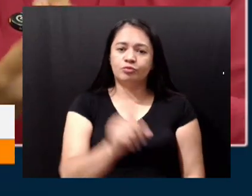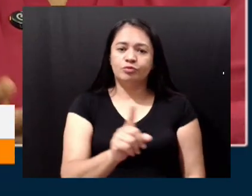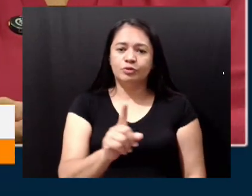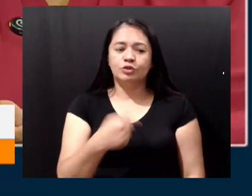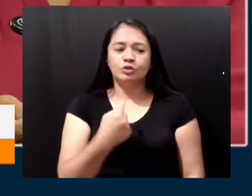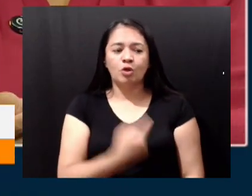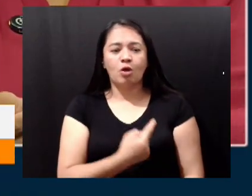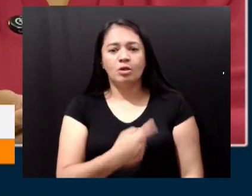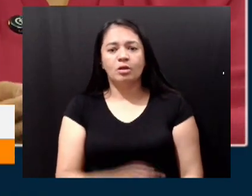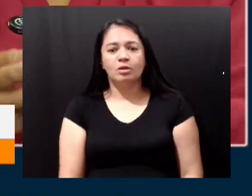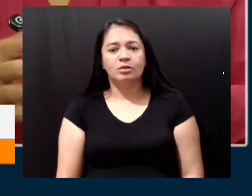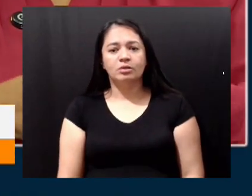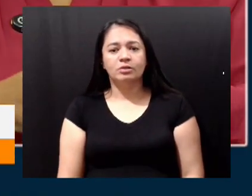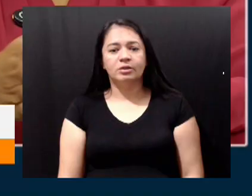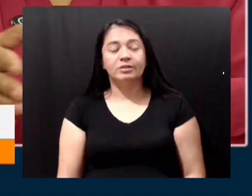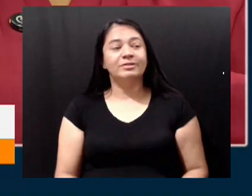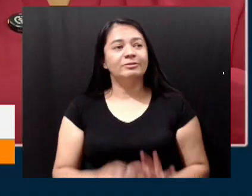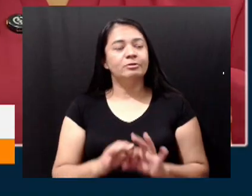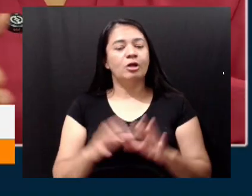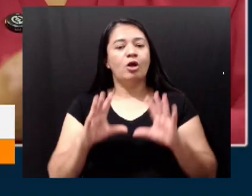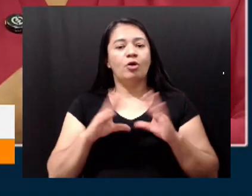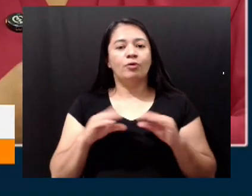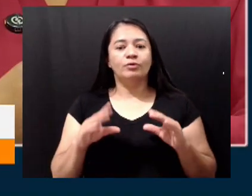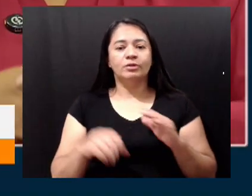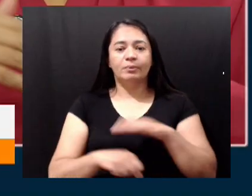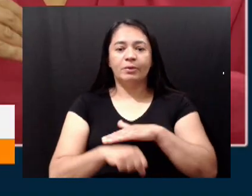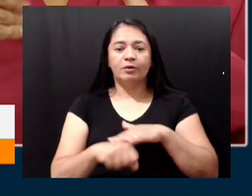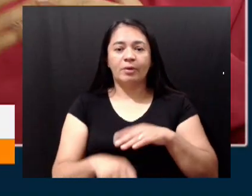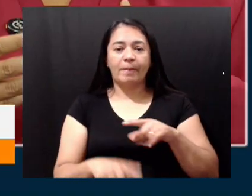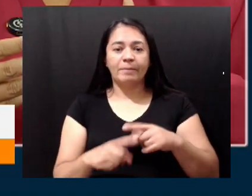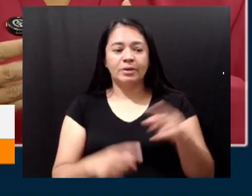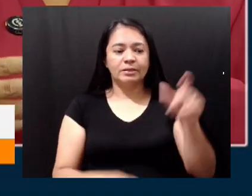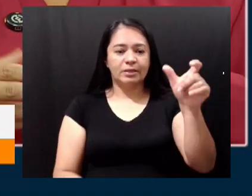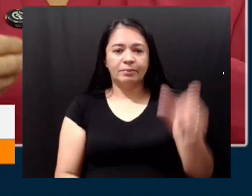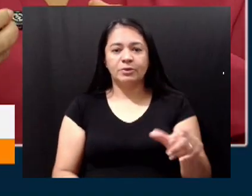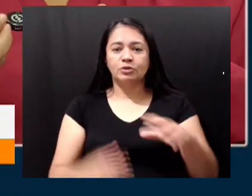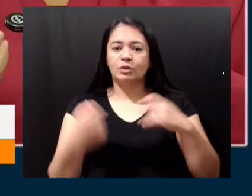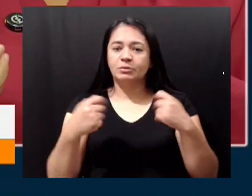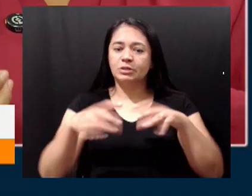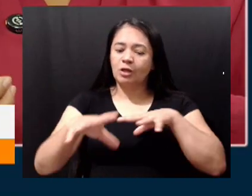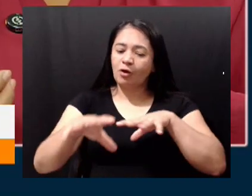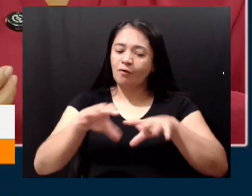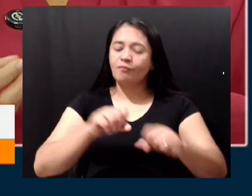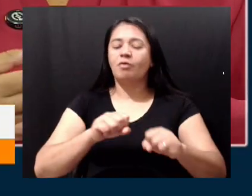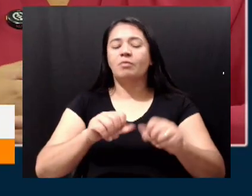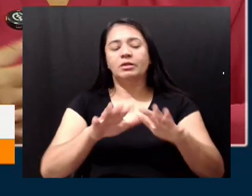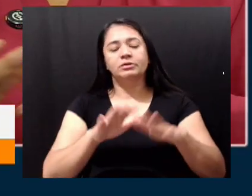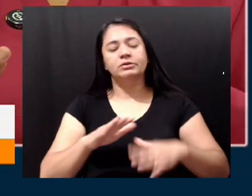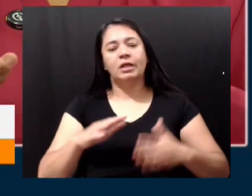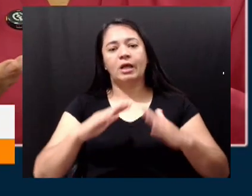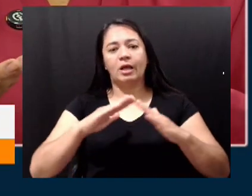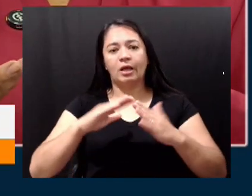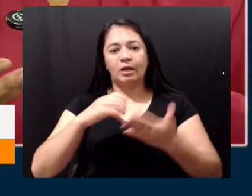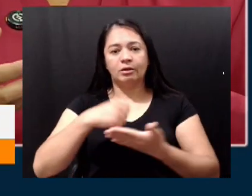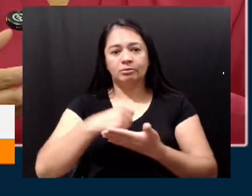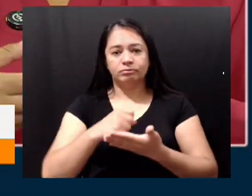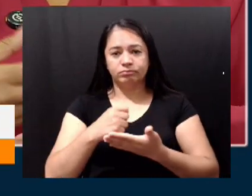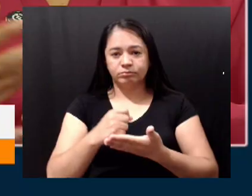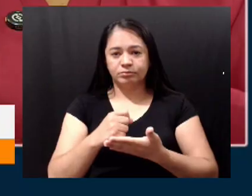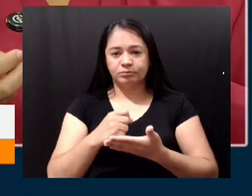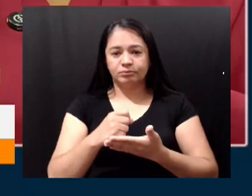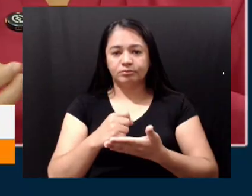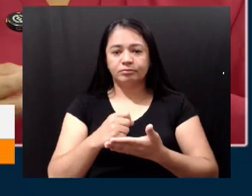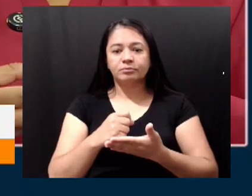fica à vontade para falar com ele, mas essa pessoa ela tem que ser formada em farmácia, ela tem que saber orientar e fazer,